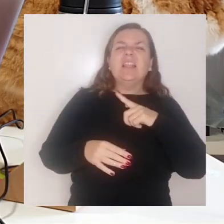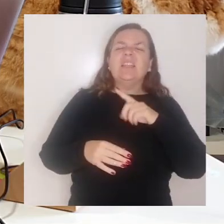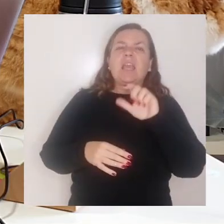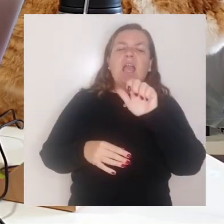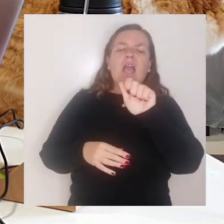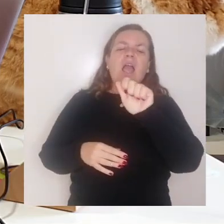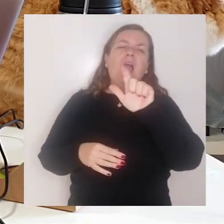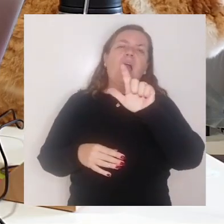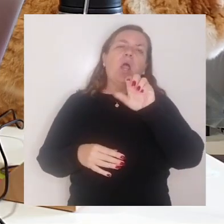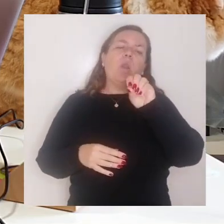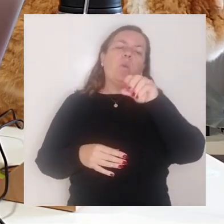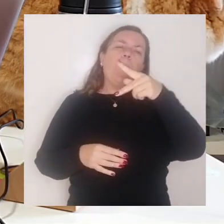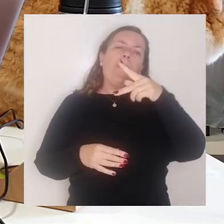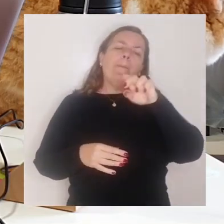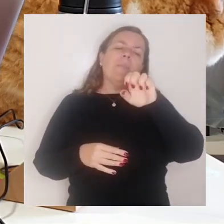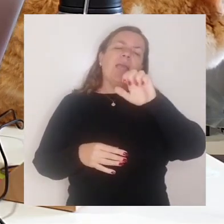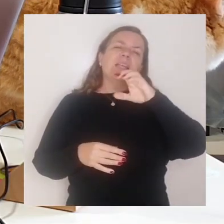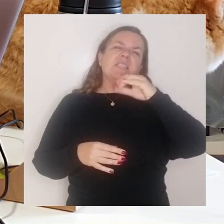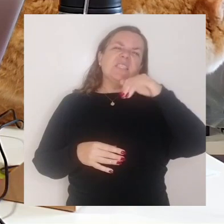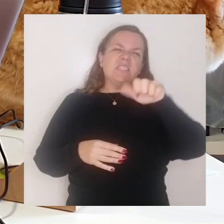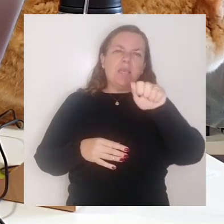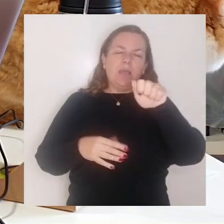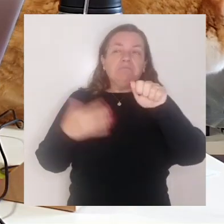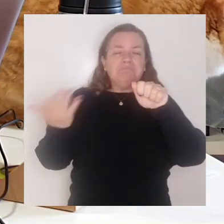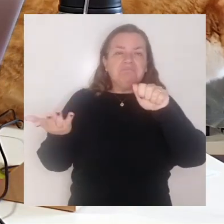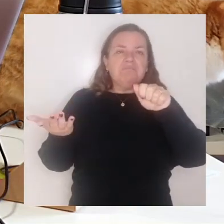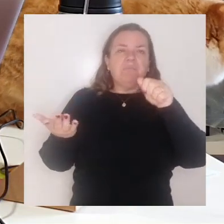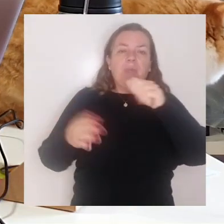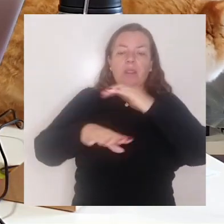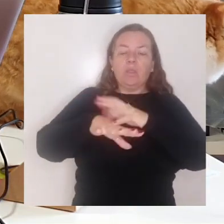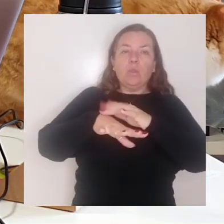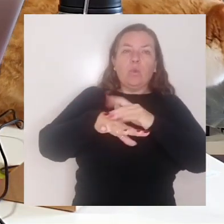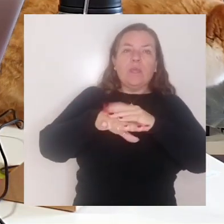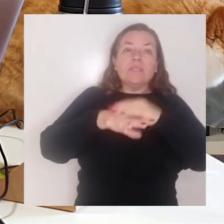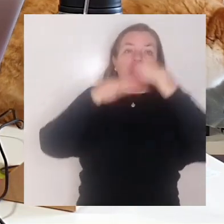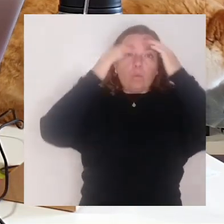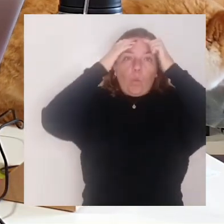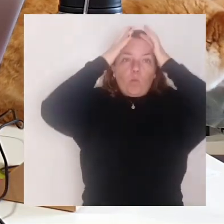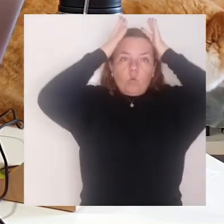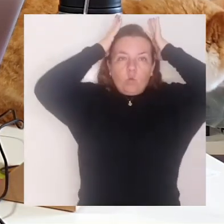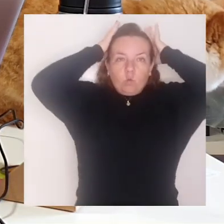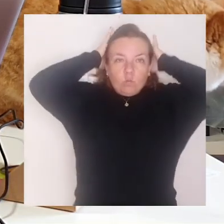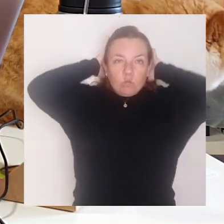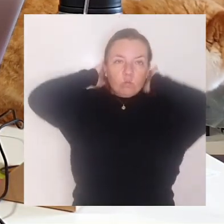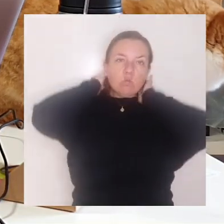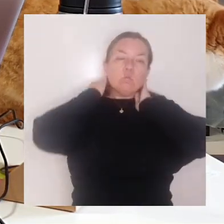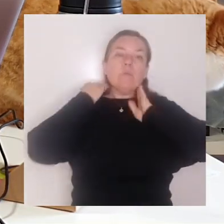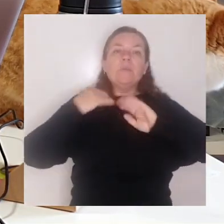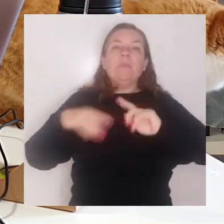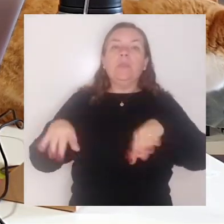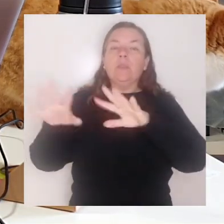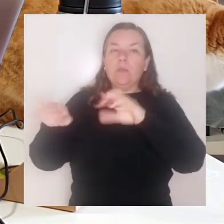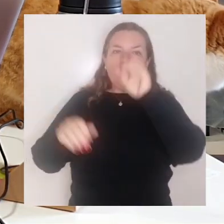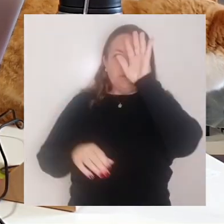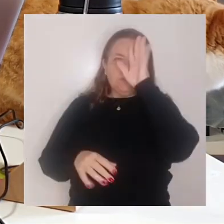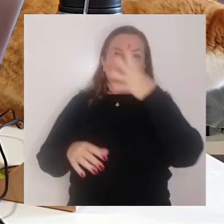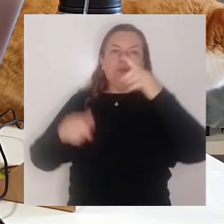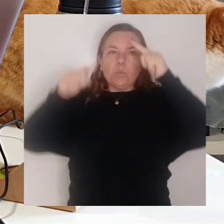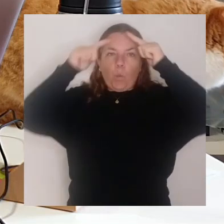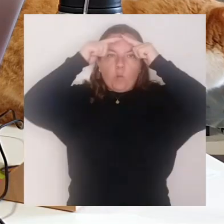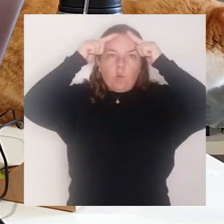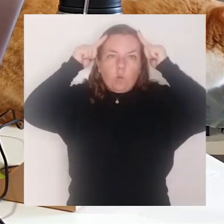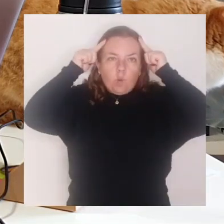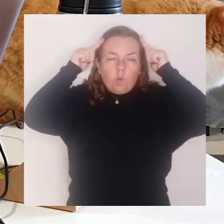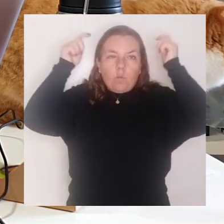sei se é alopécia que fala, me corrige se eu estiver errado, comenta aqui embaixo. Essa é uma doença que causa calvície, né? A queda do cabelo. E aí ela decidiu raspar a